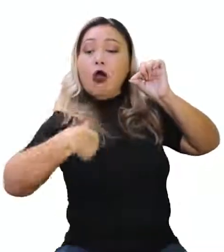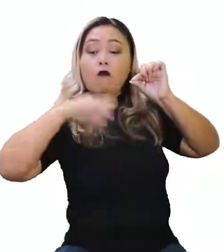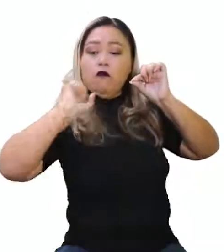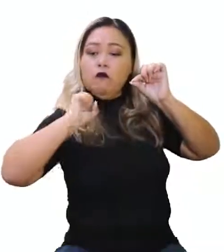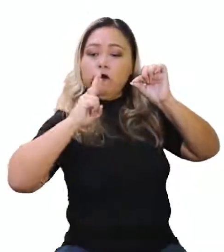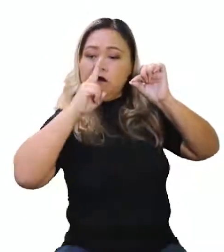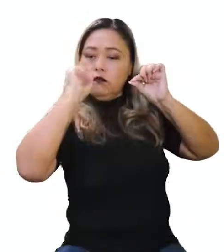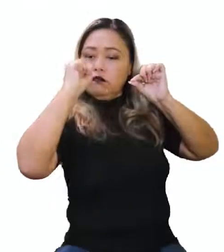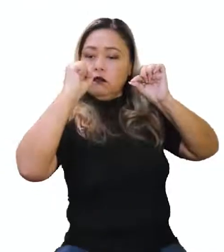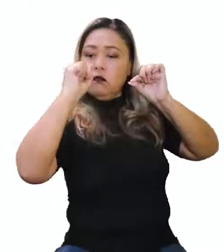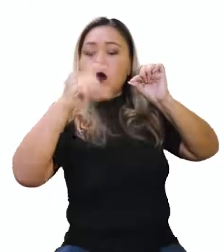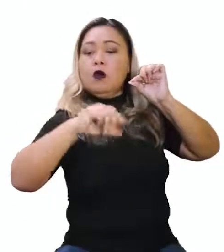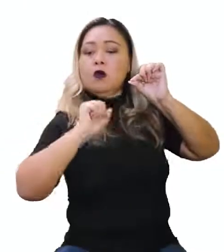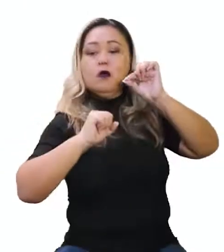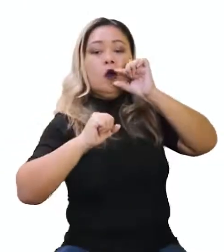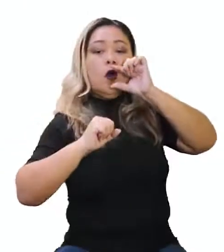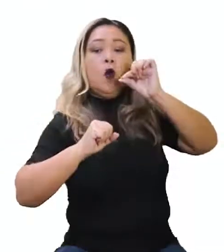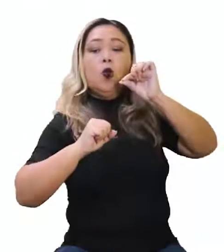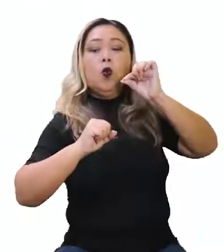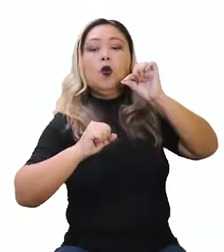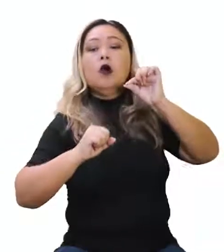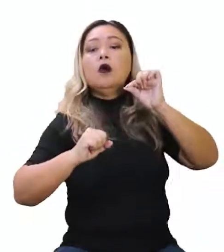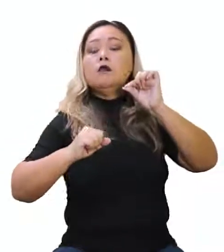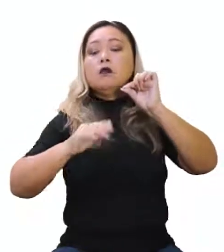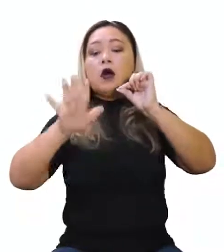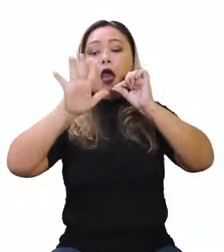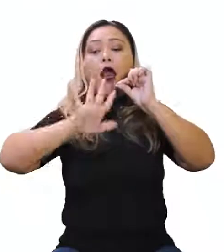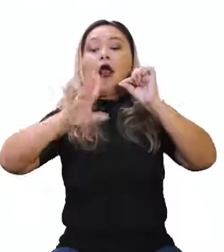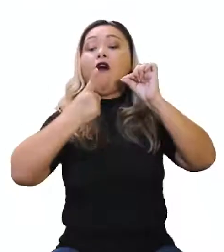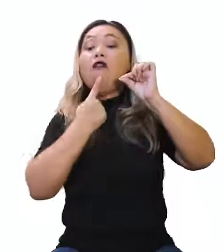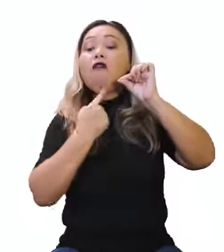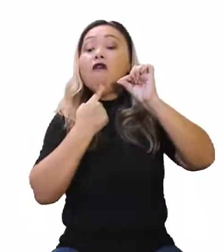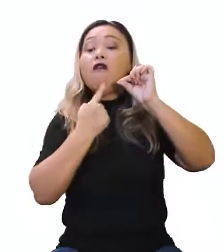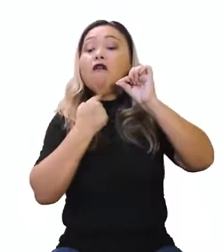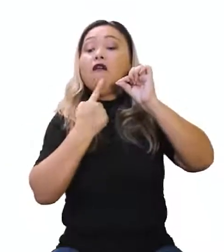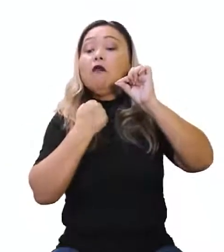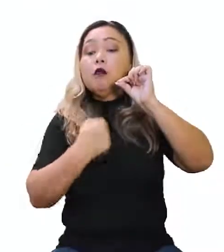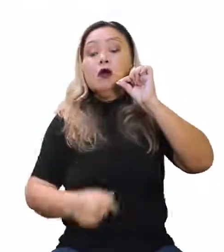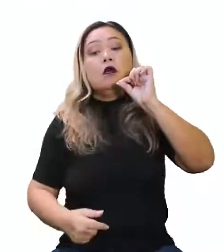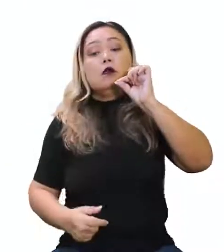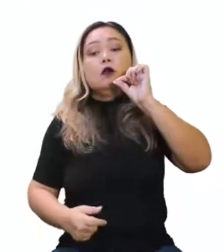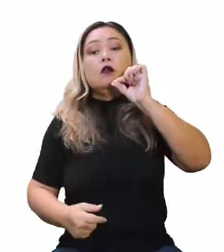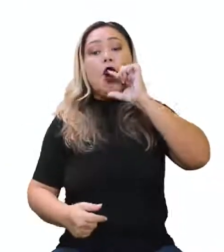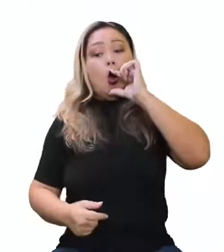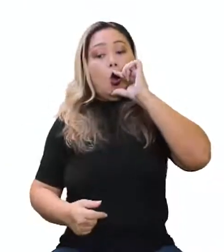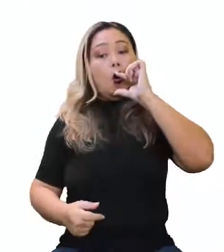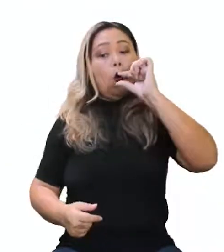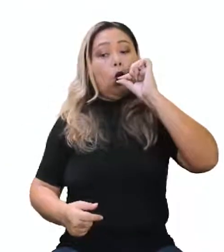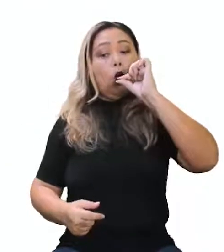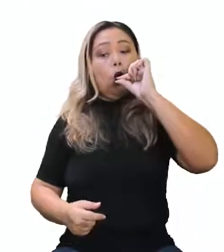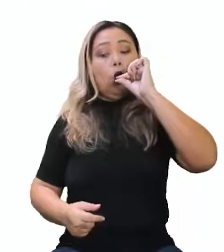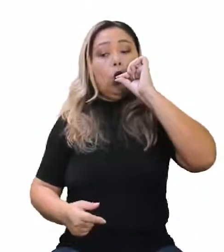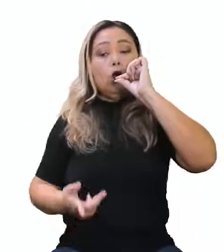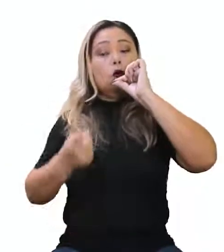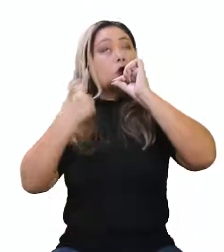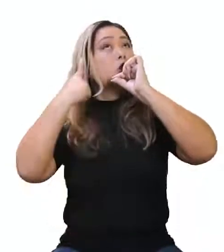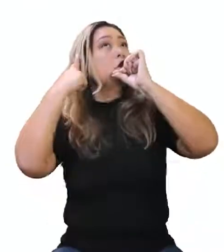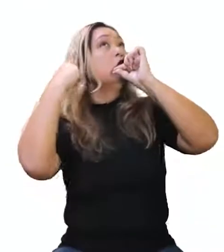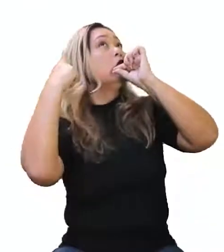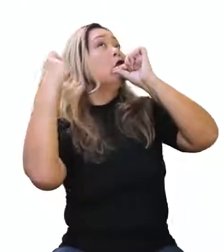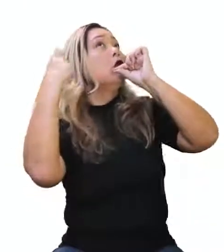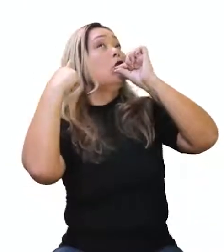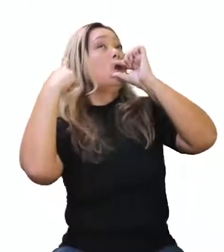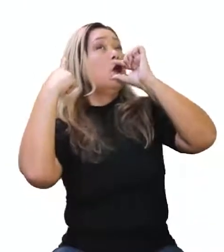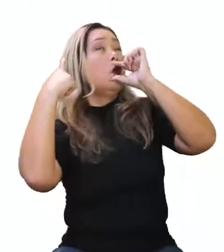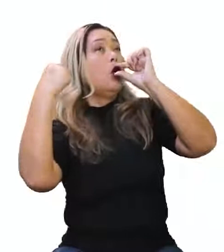viva, que é através da cor avermelhada. E vão emitir um som